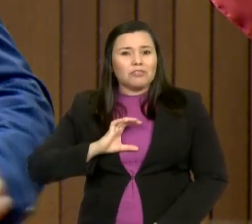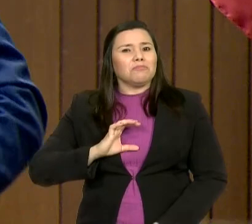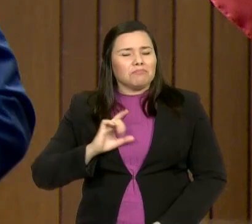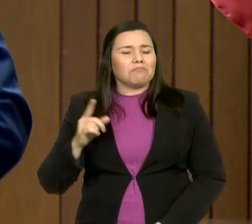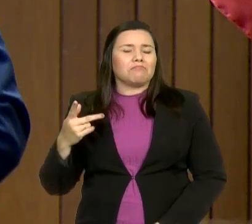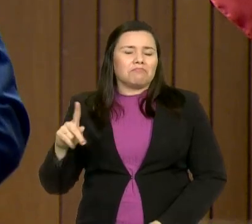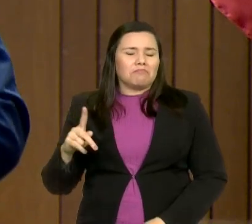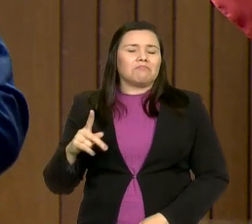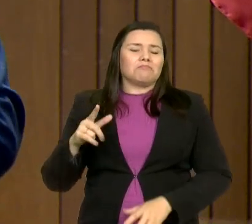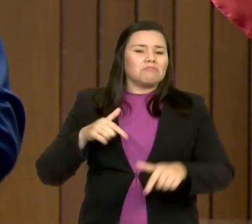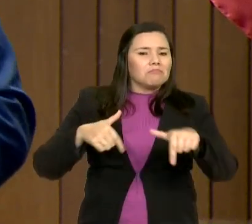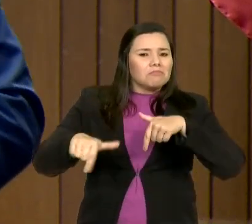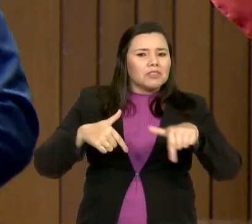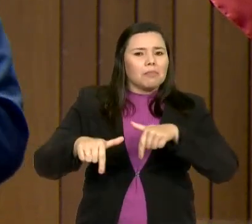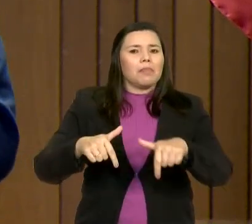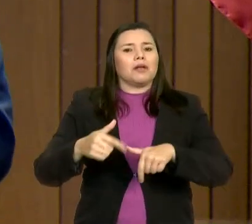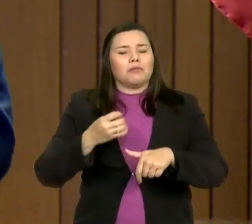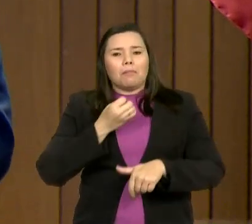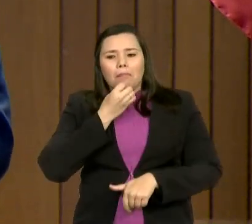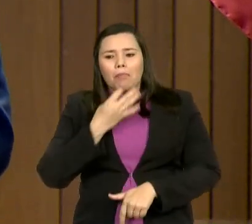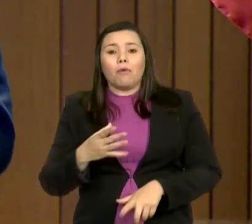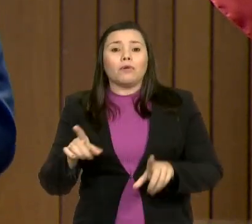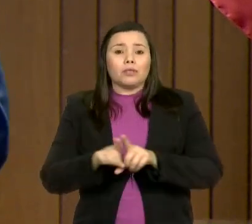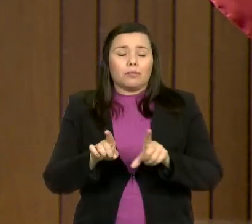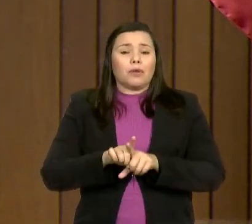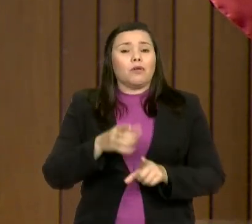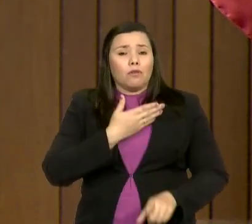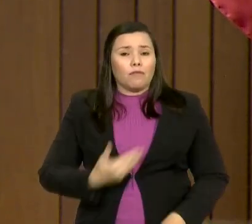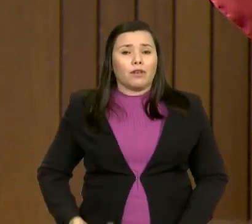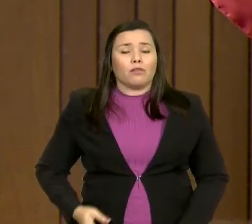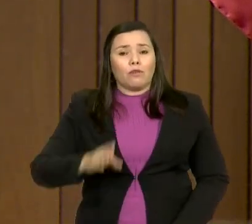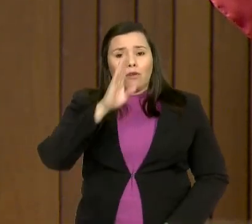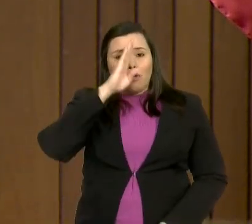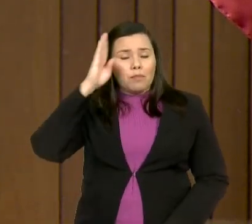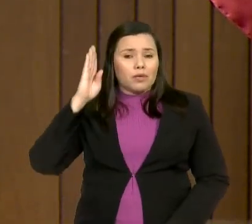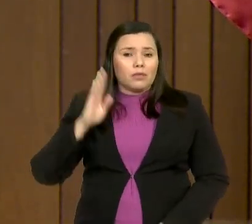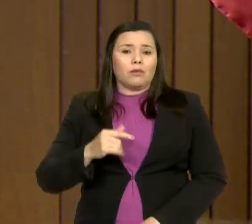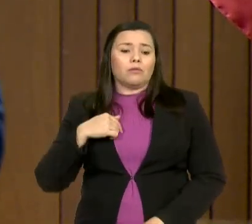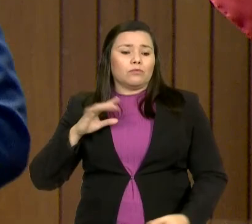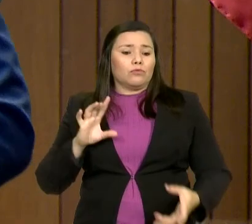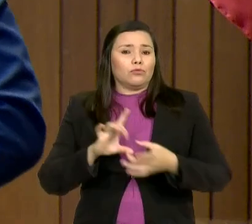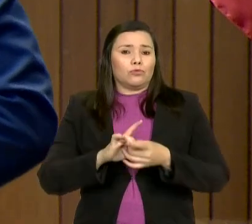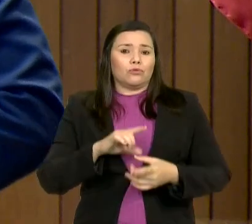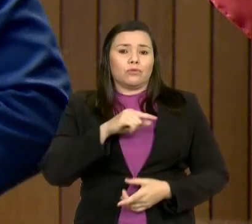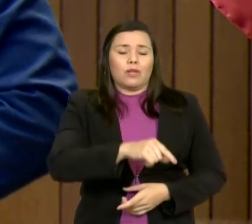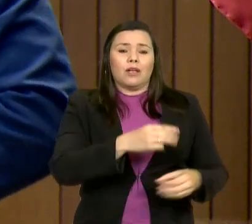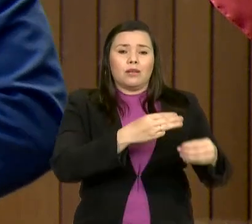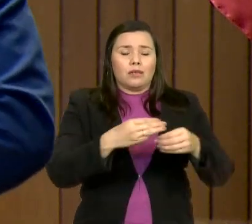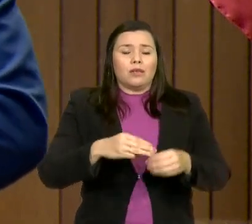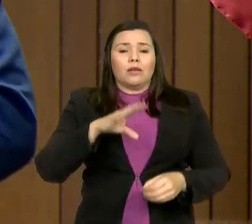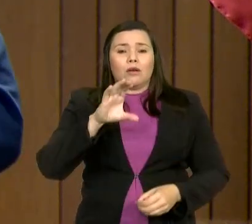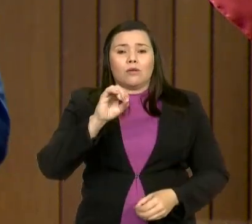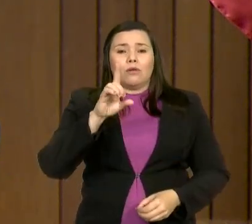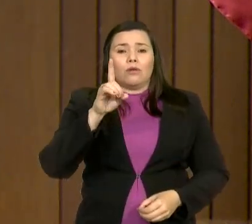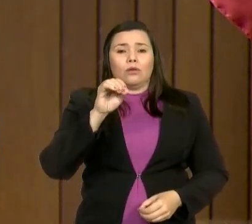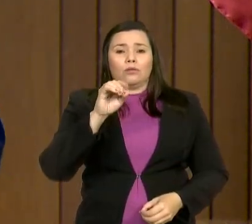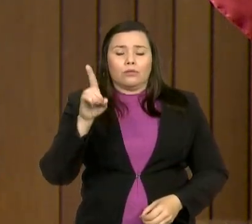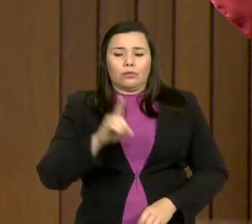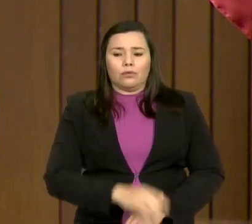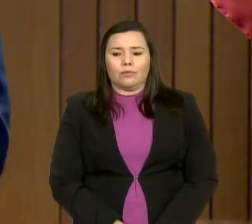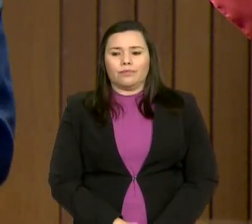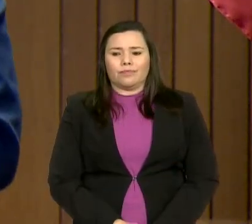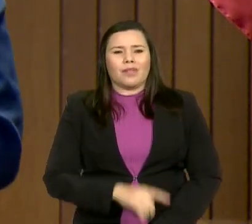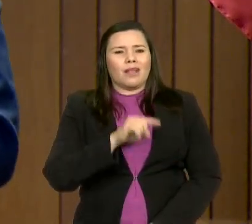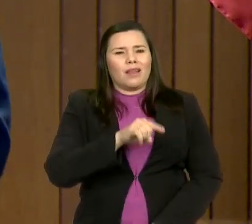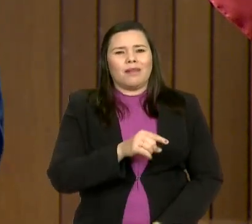governador Carlos Brandão, que eu tive o prazer de acompanhá-lo, foi até a cidade de Codó. Diferente de Caxias, onde Codó não tinha nada